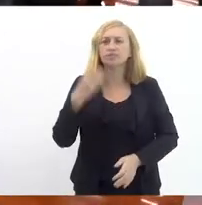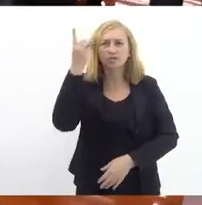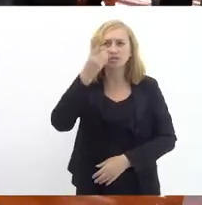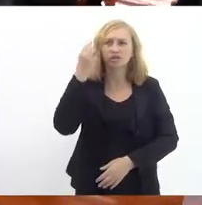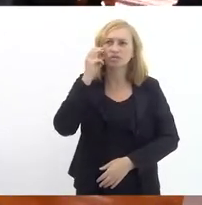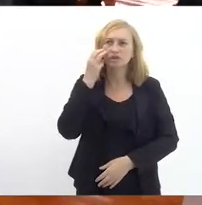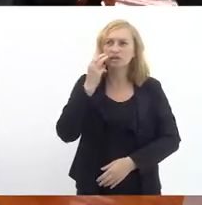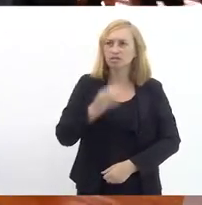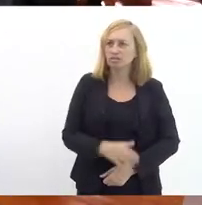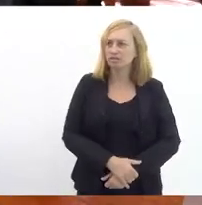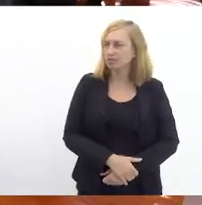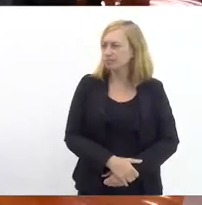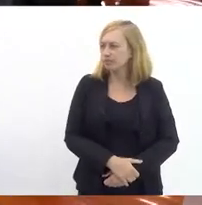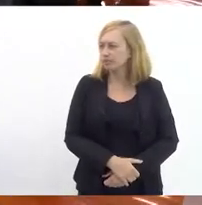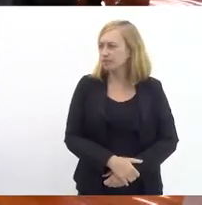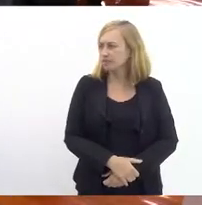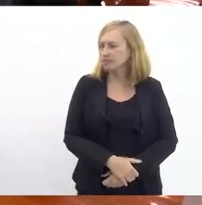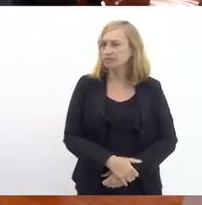Se